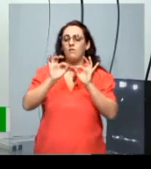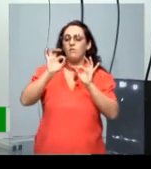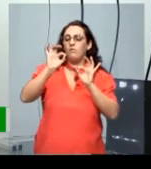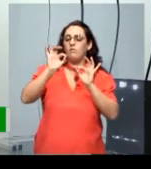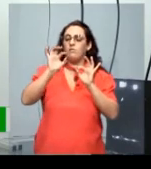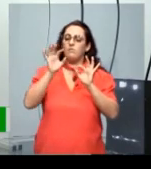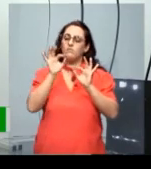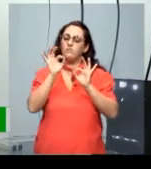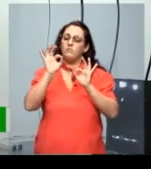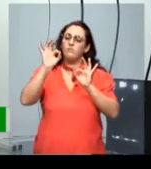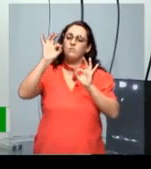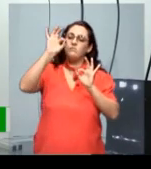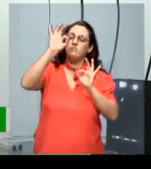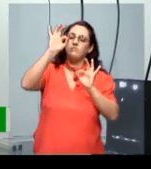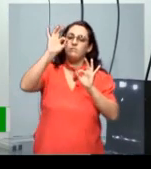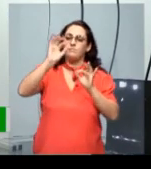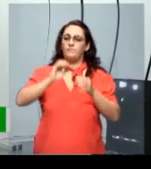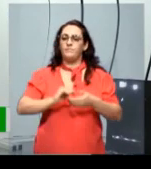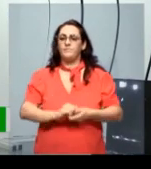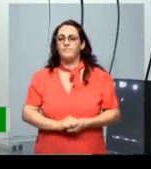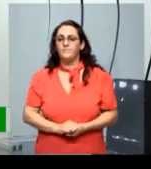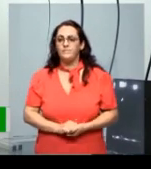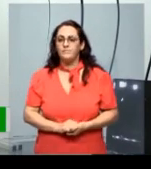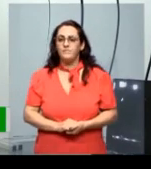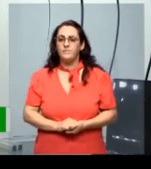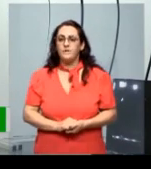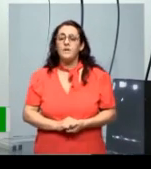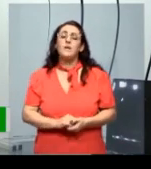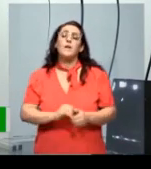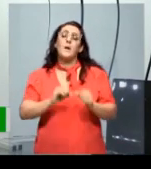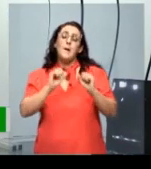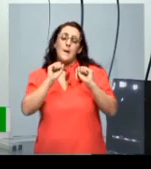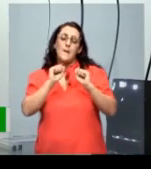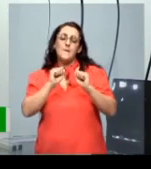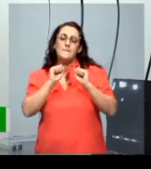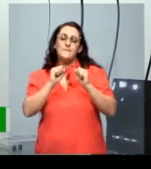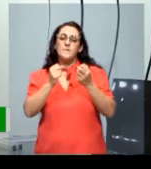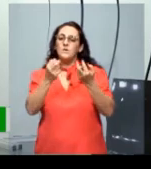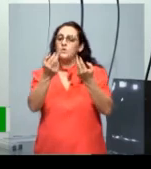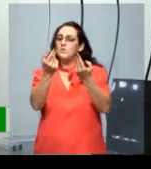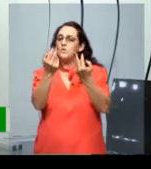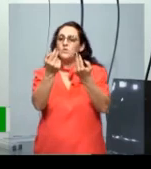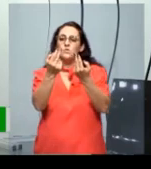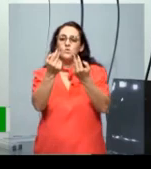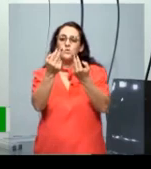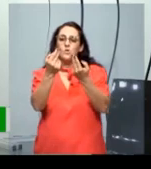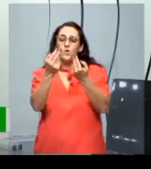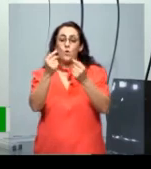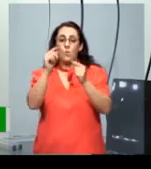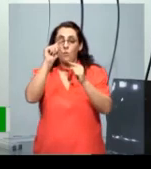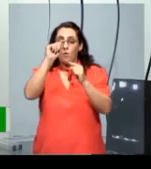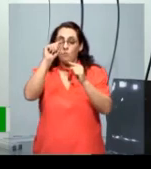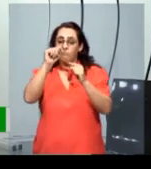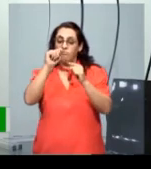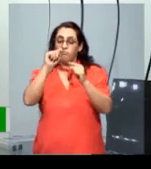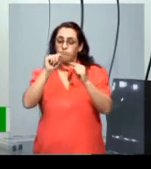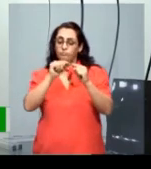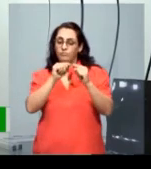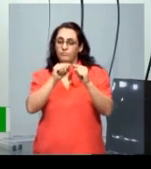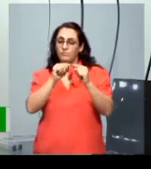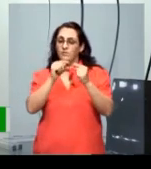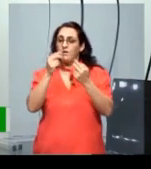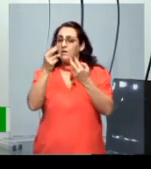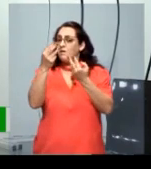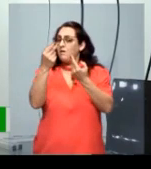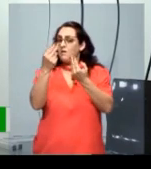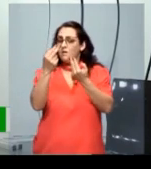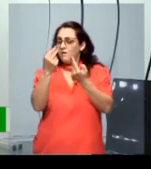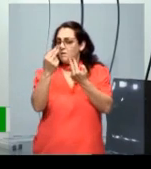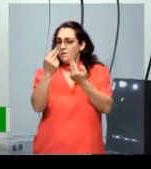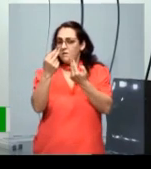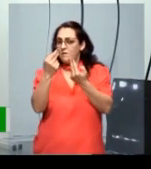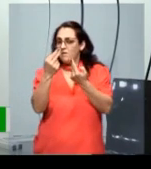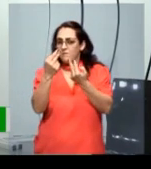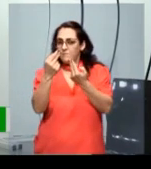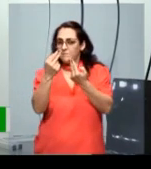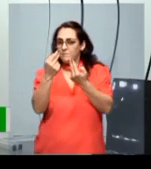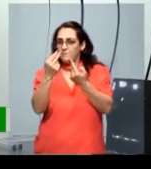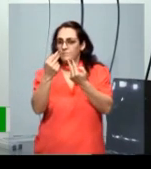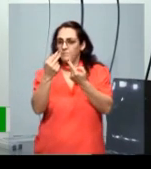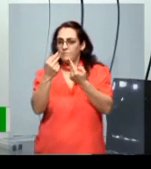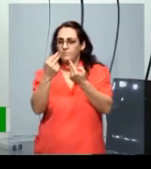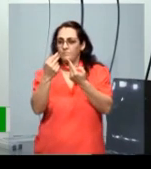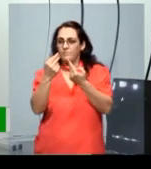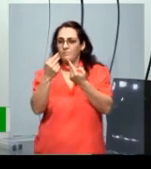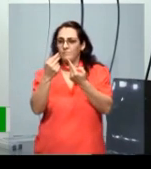pontos. Esse segmento vai ser o mesmo para os 2 pontos que você marcou, não é? Vai ser o mesmo. Então,